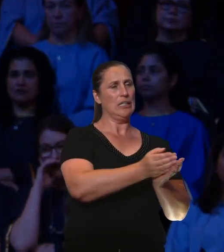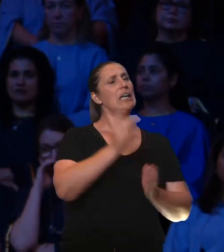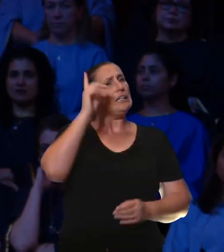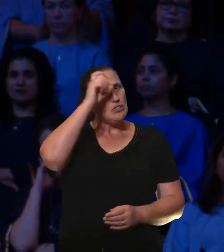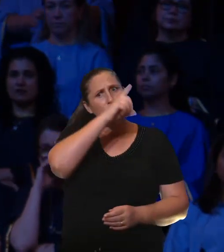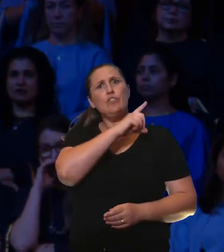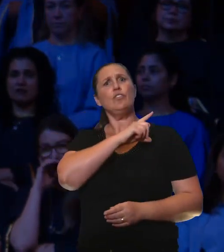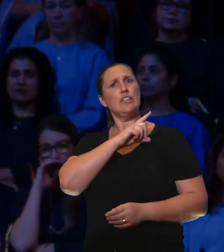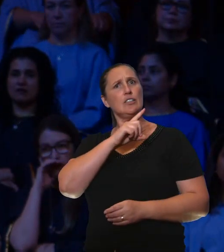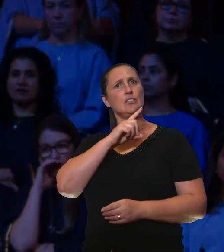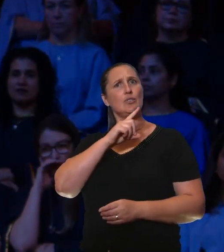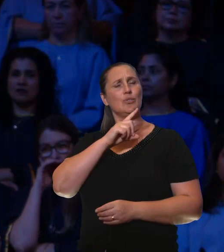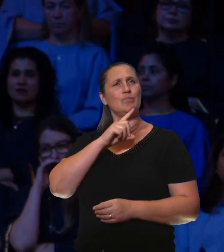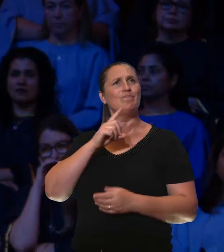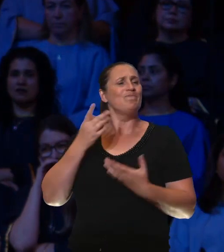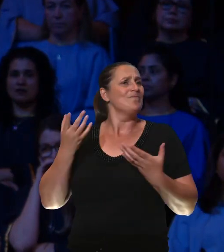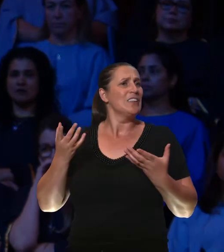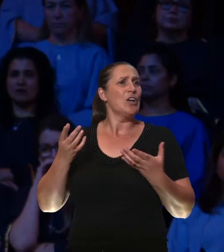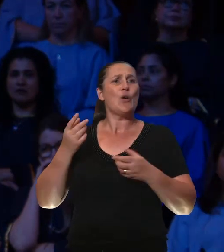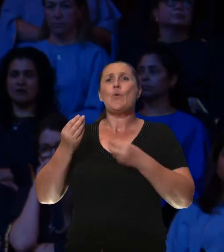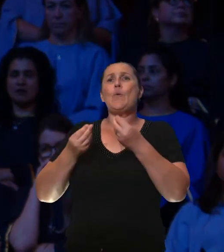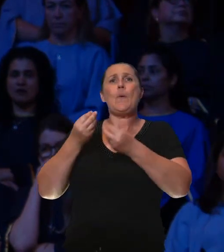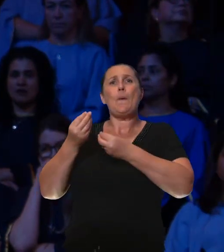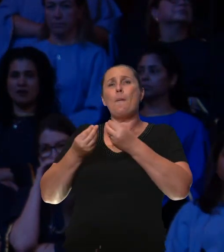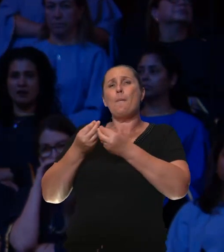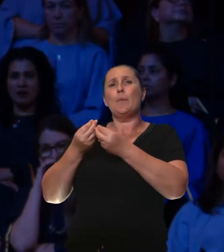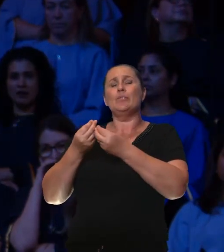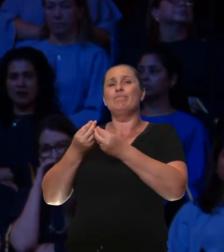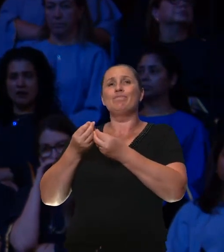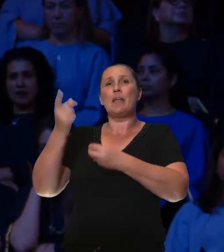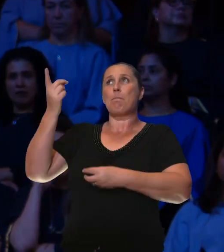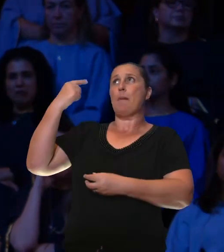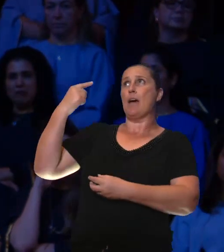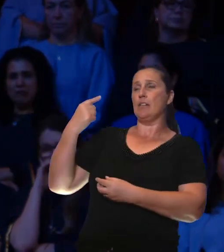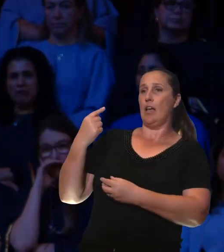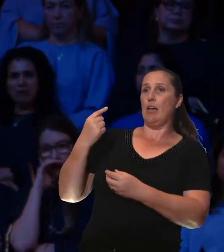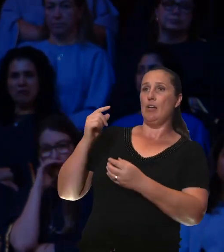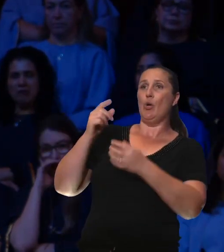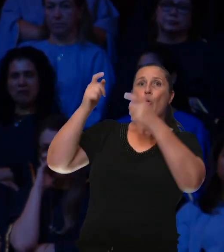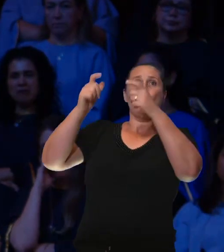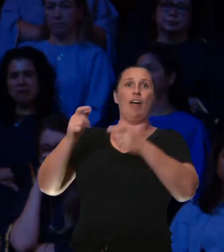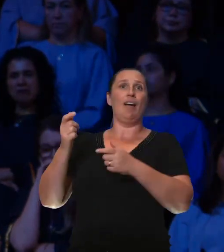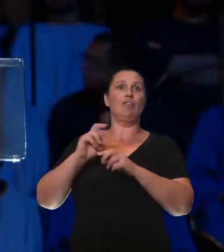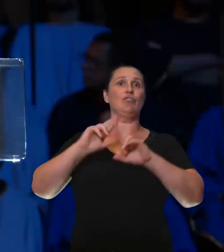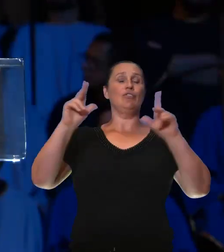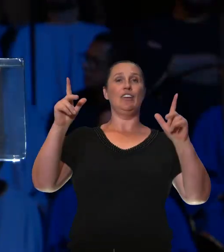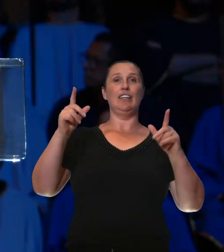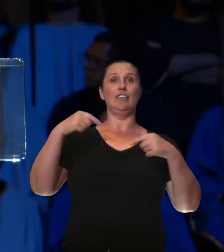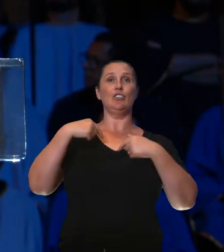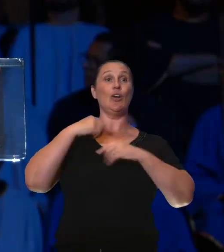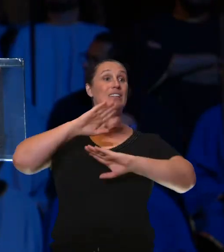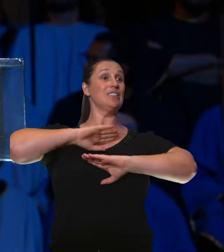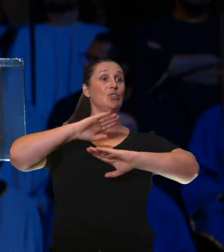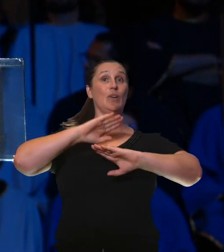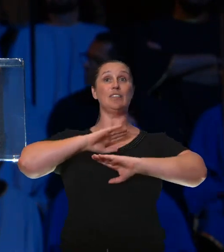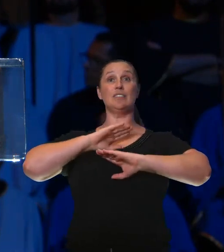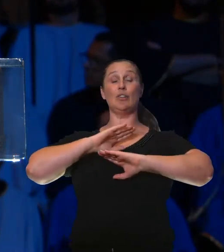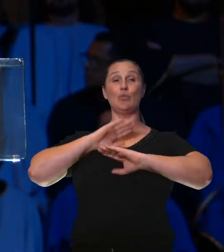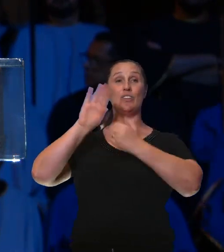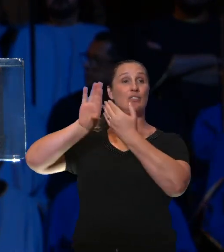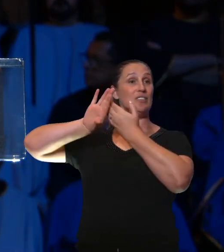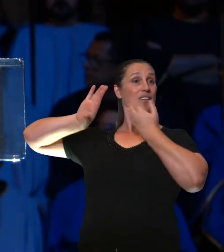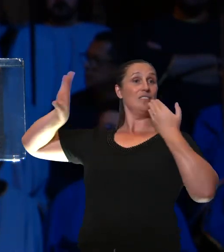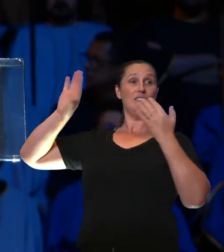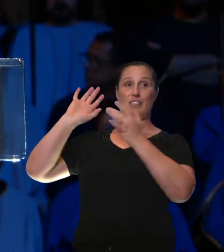direção diferente de Jesus quando esta direção ela nos coloca em uma situação separados de